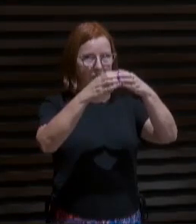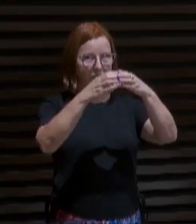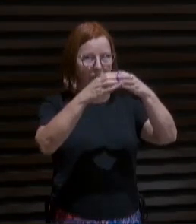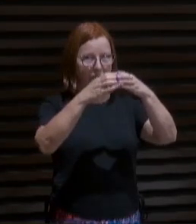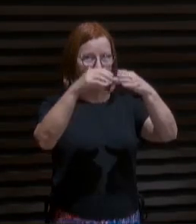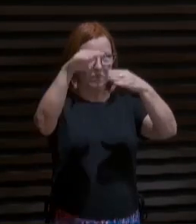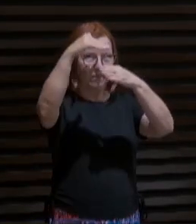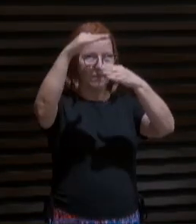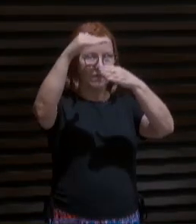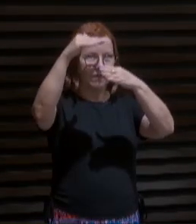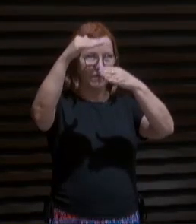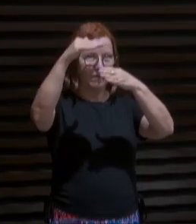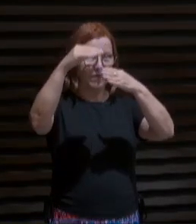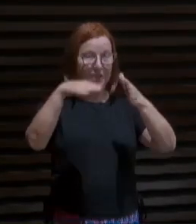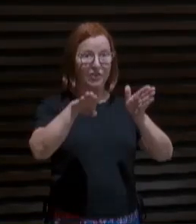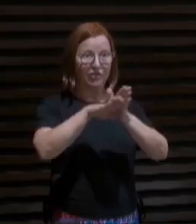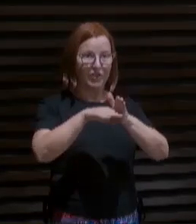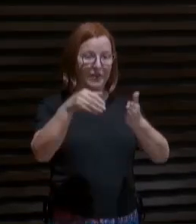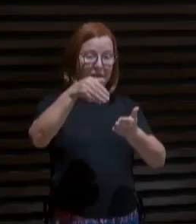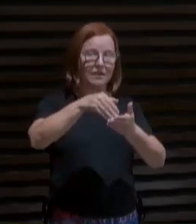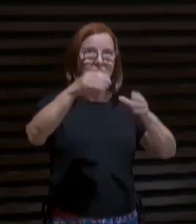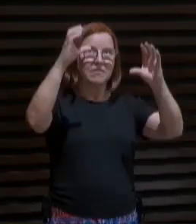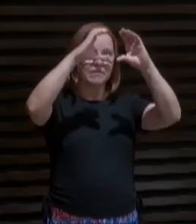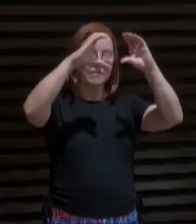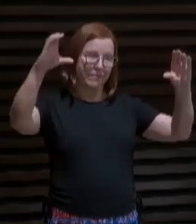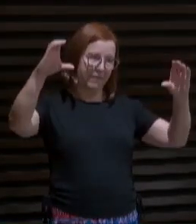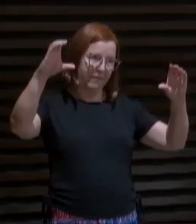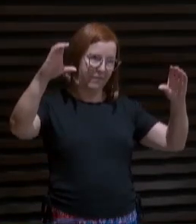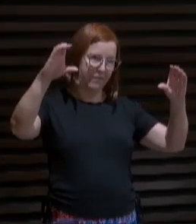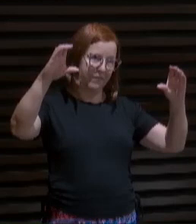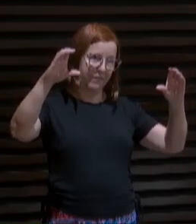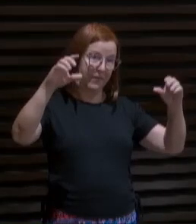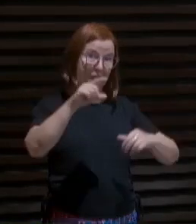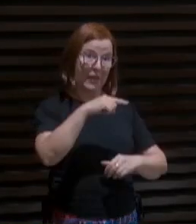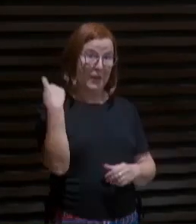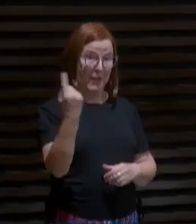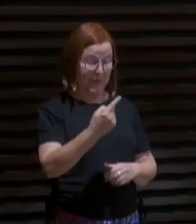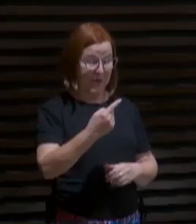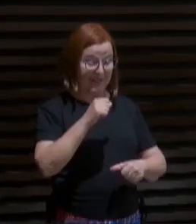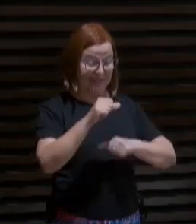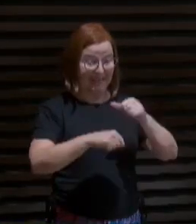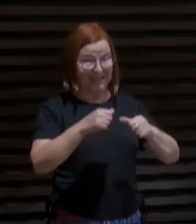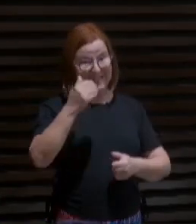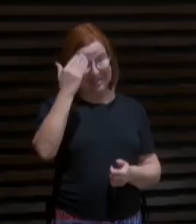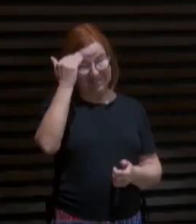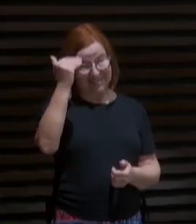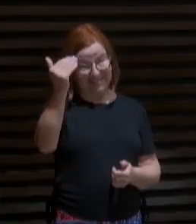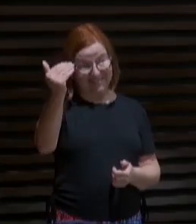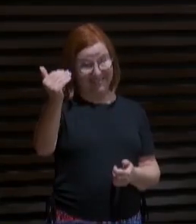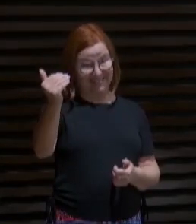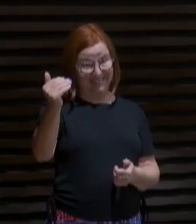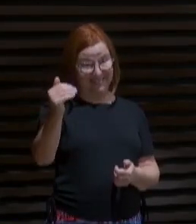tope chegue até o céu, e nos tornemos célebres